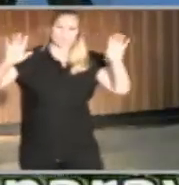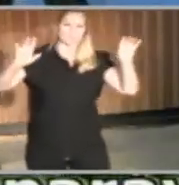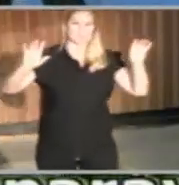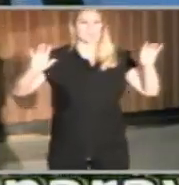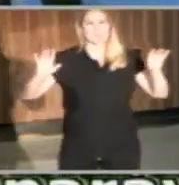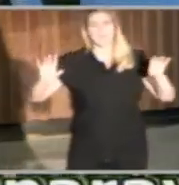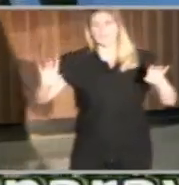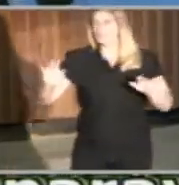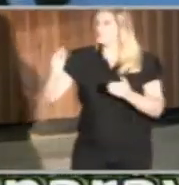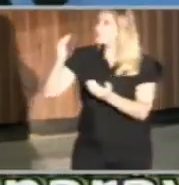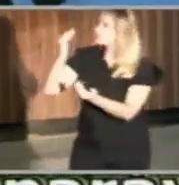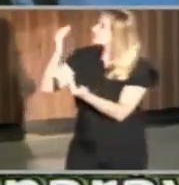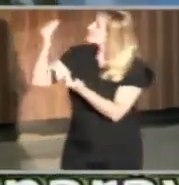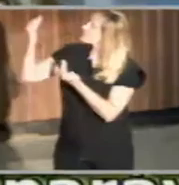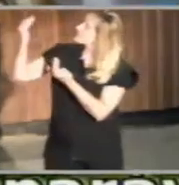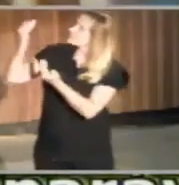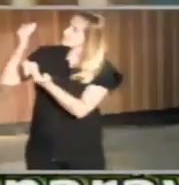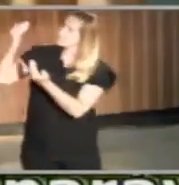És